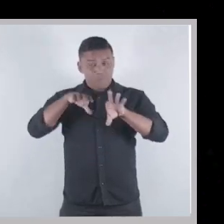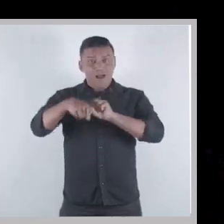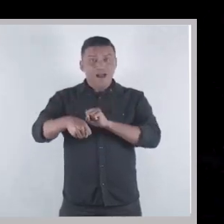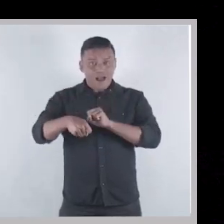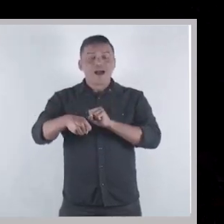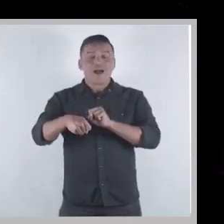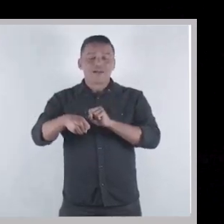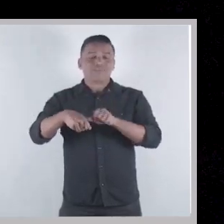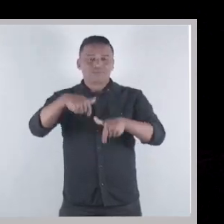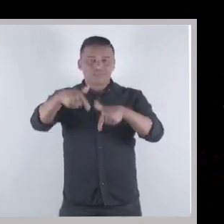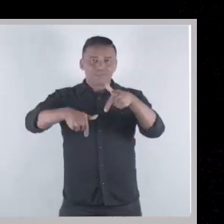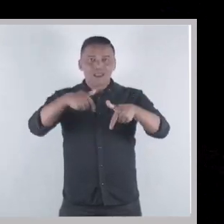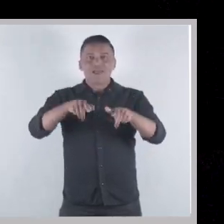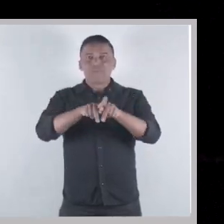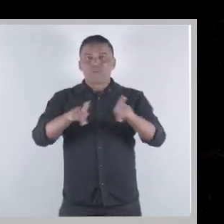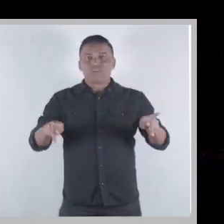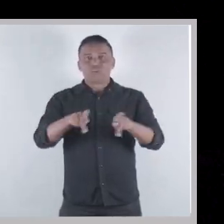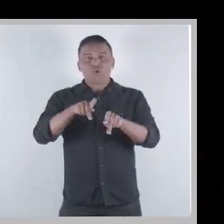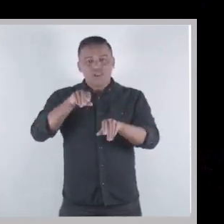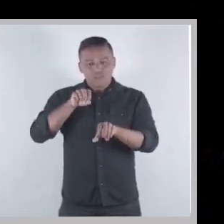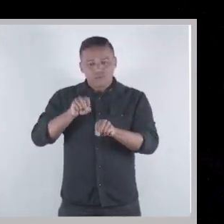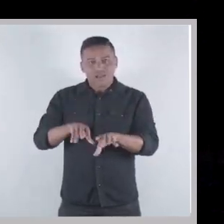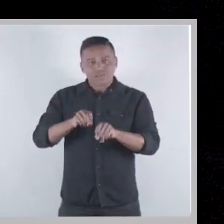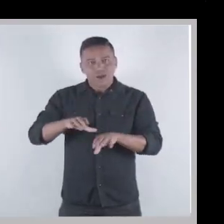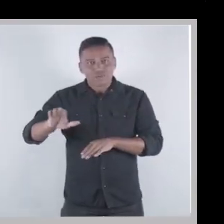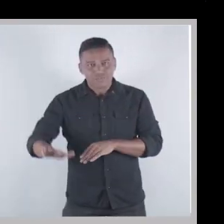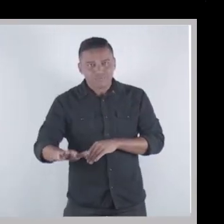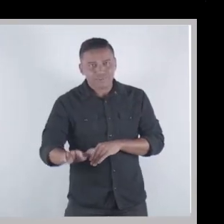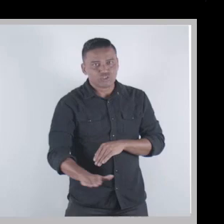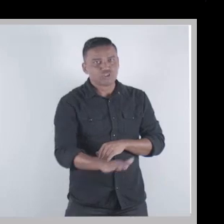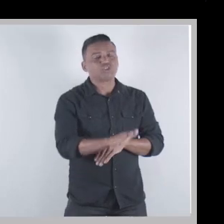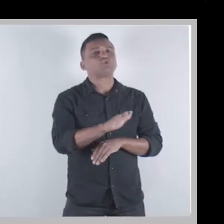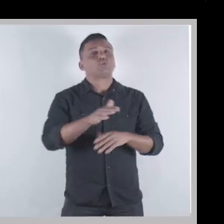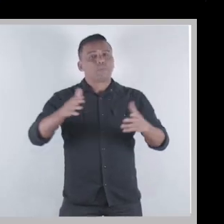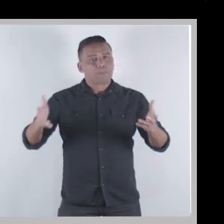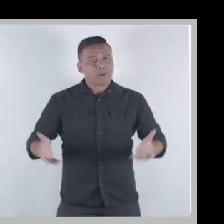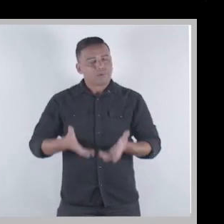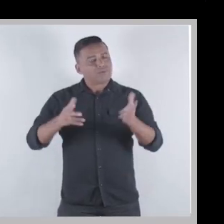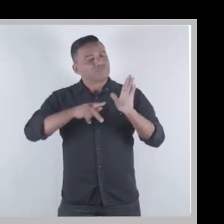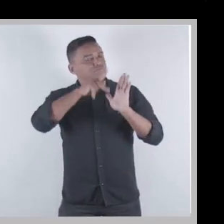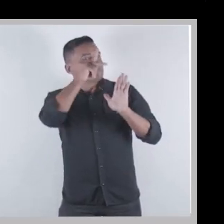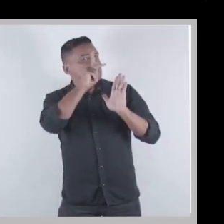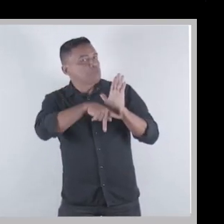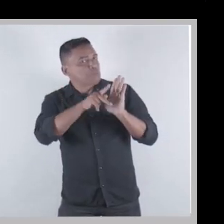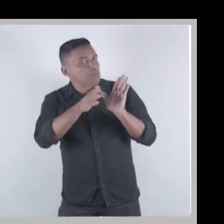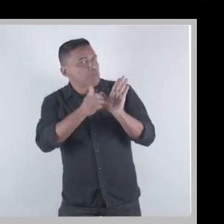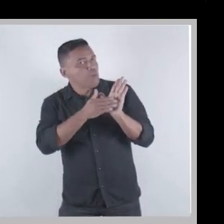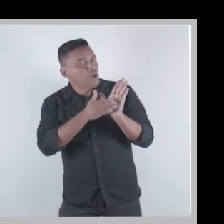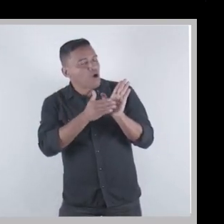como professora de educação infantil, promovendo vários projetos de